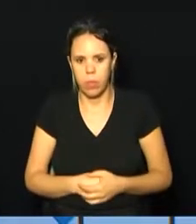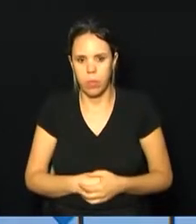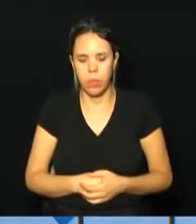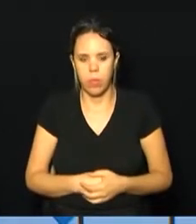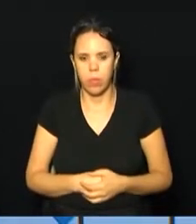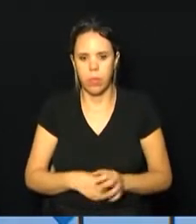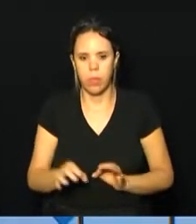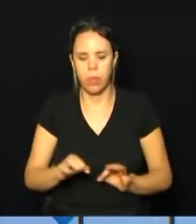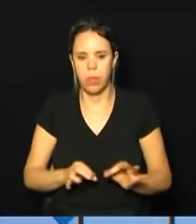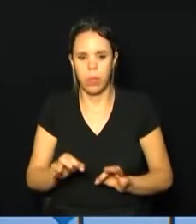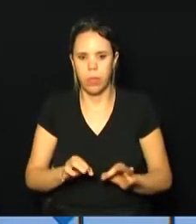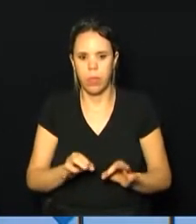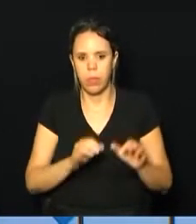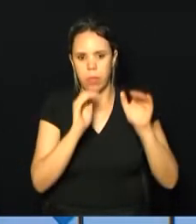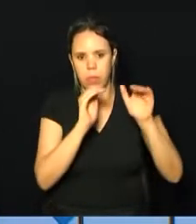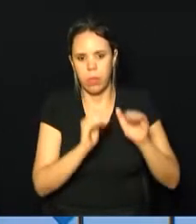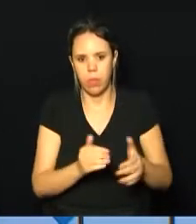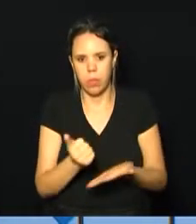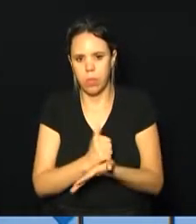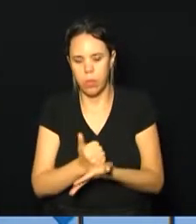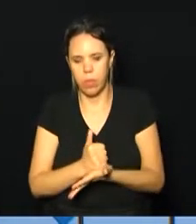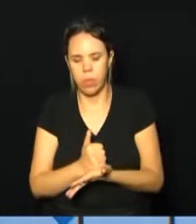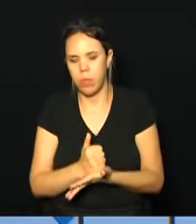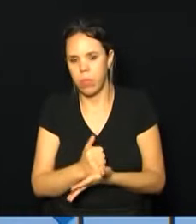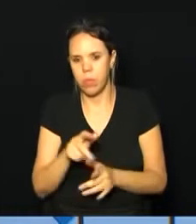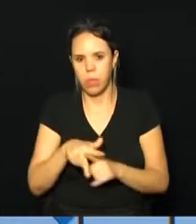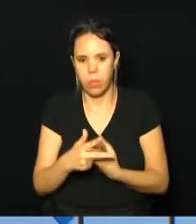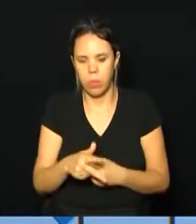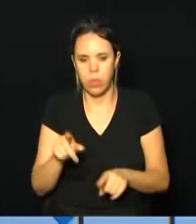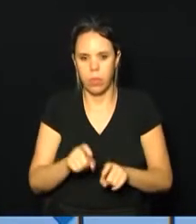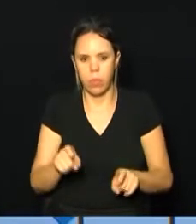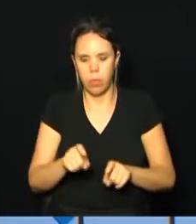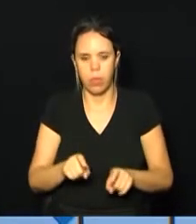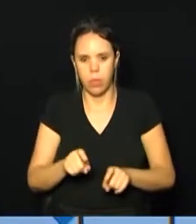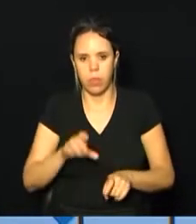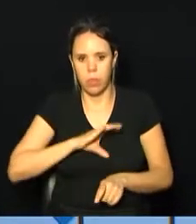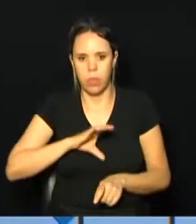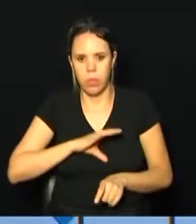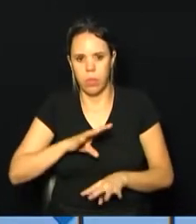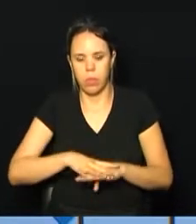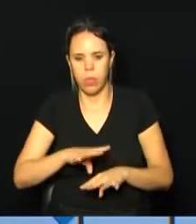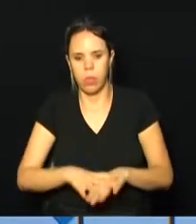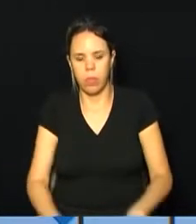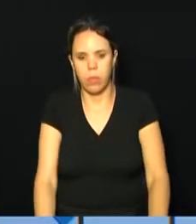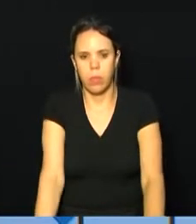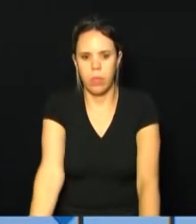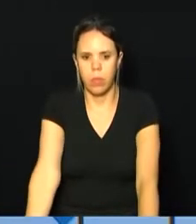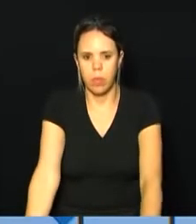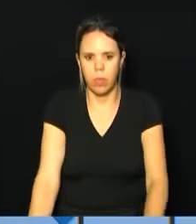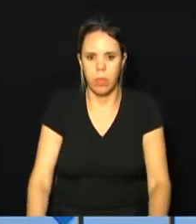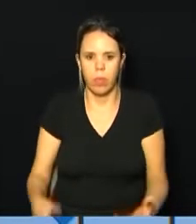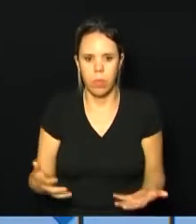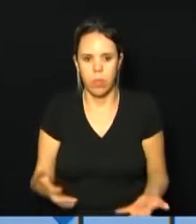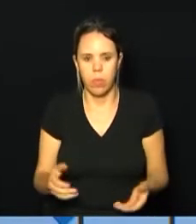almoxarife, introdução aos jogos e Fiton, manutenção de computadores, português e matemática, voltado aí para quem